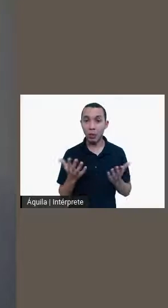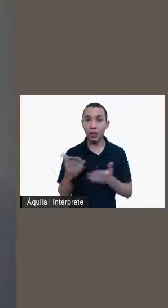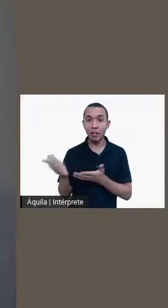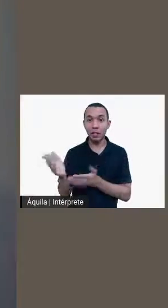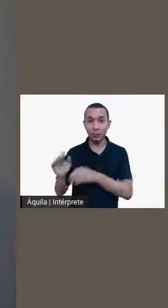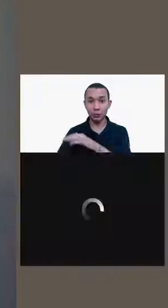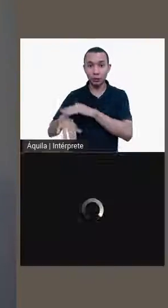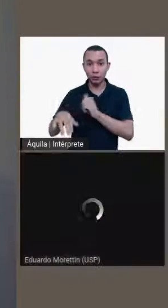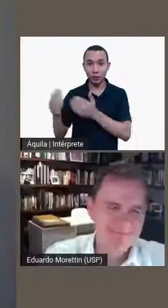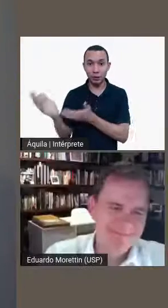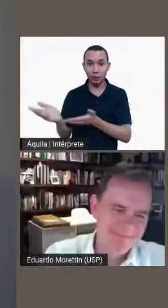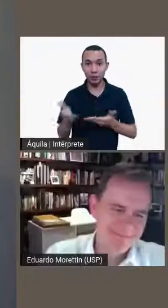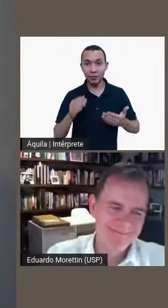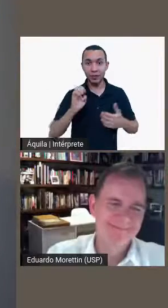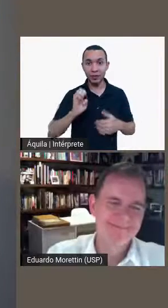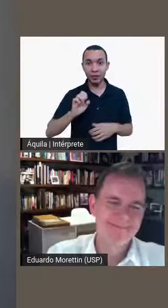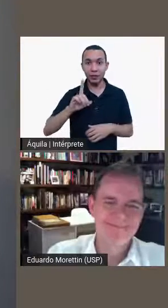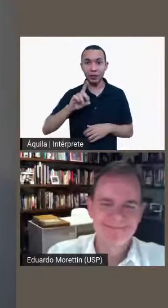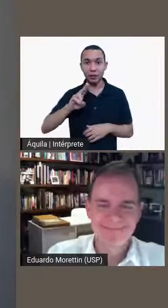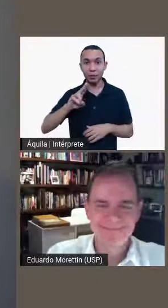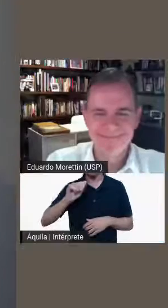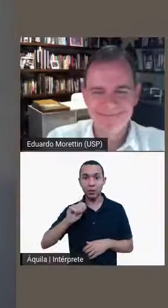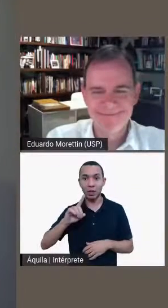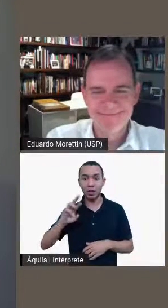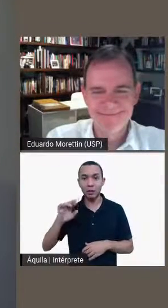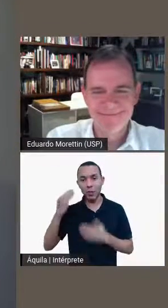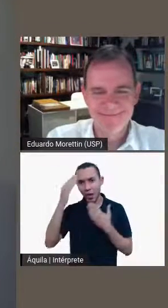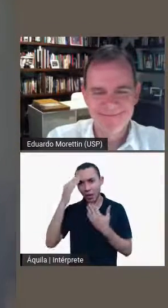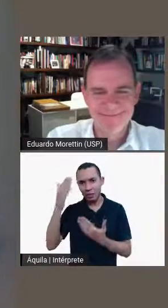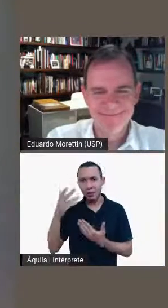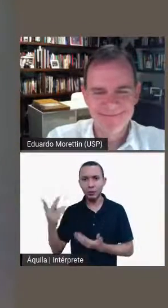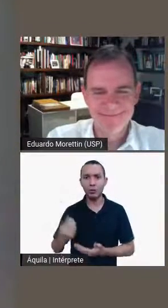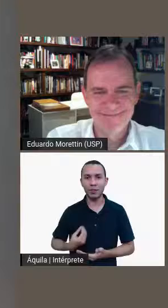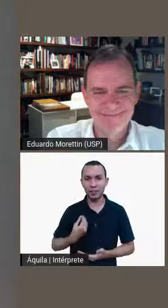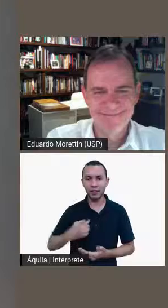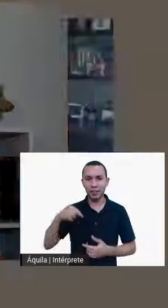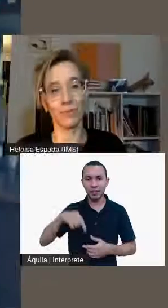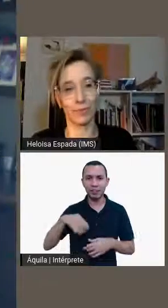o Eduardo. Agradeço já muito sua presença aqui conosco essa noite.